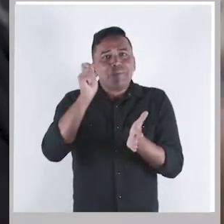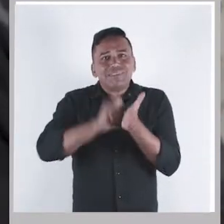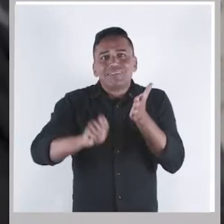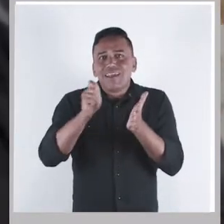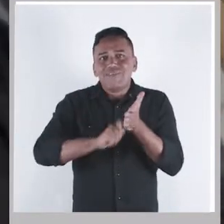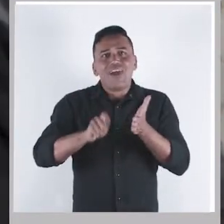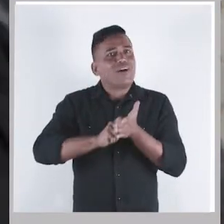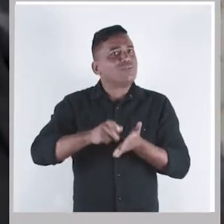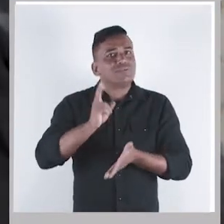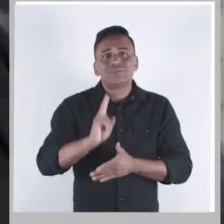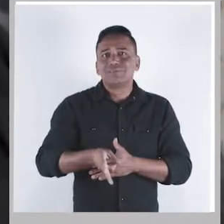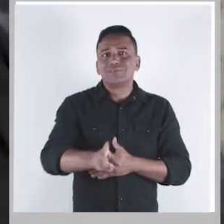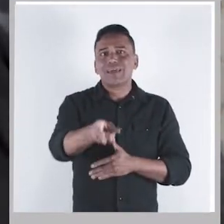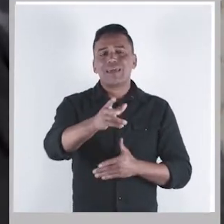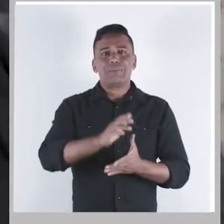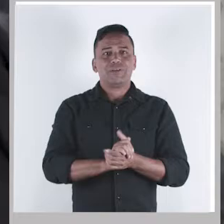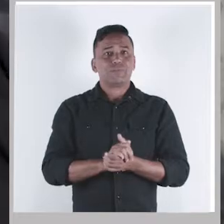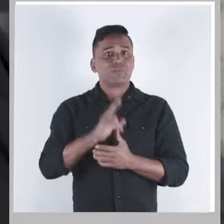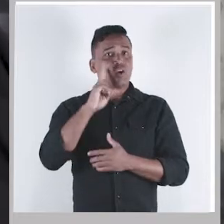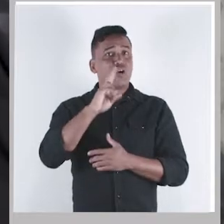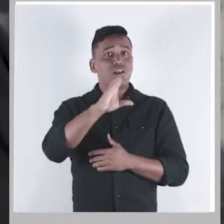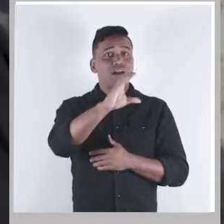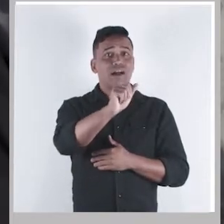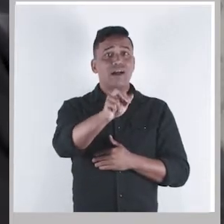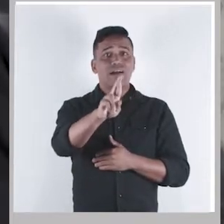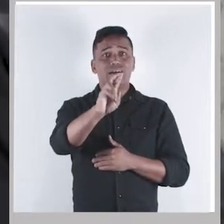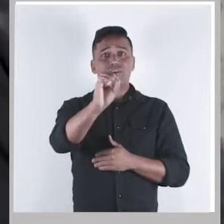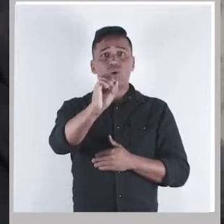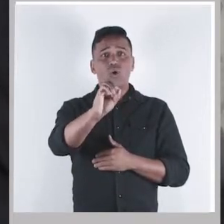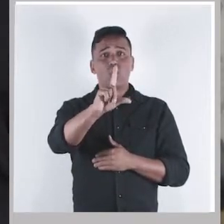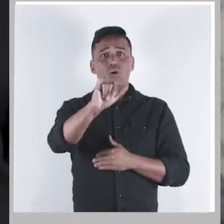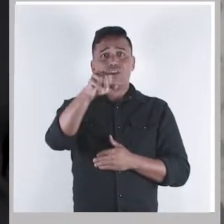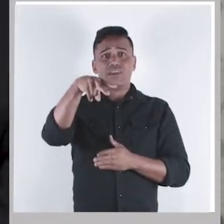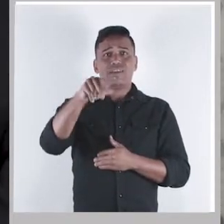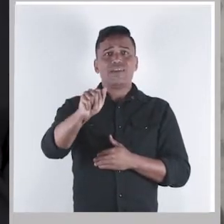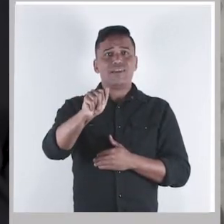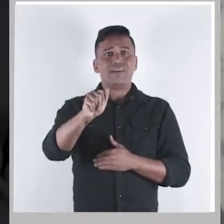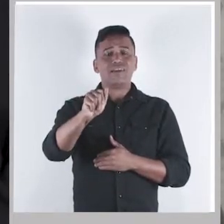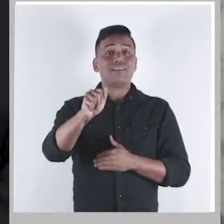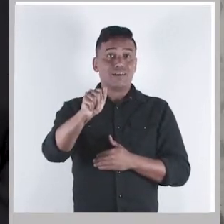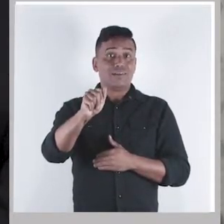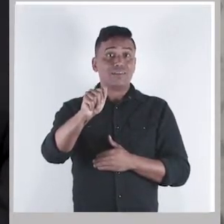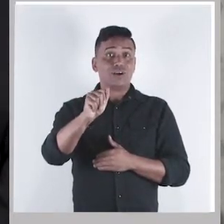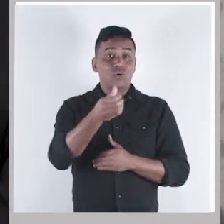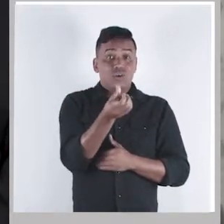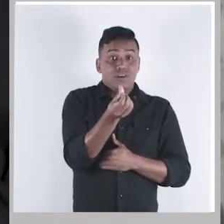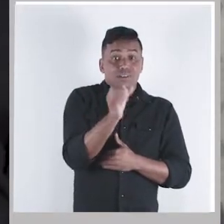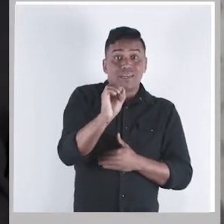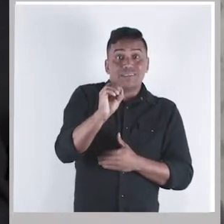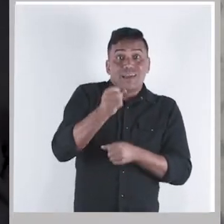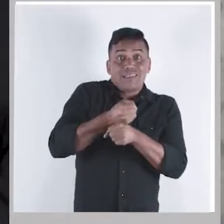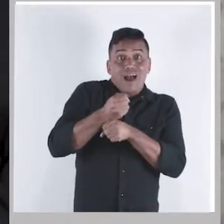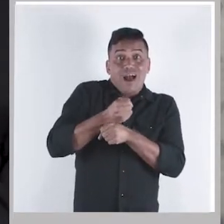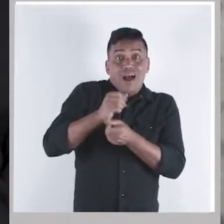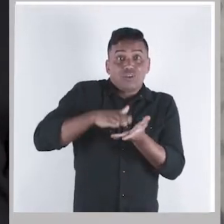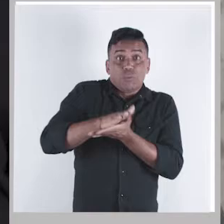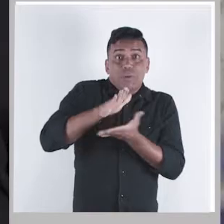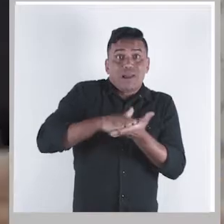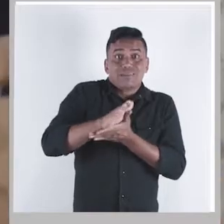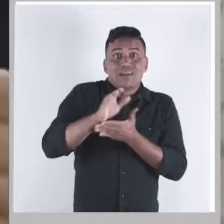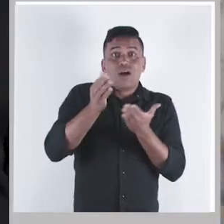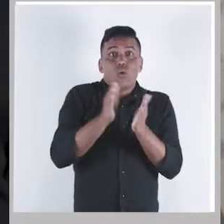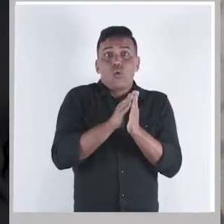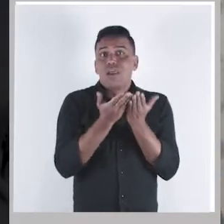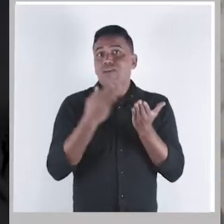e como diz meu namorado, de entregar ela para o povo, sabe? É um direito humano, sim, né? Ler e escrever